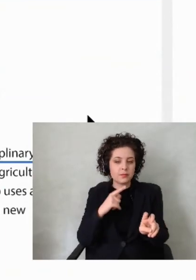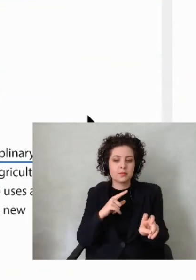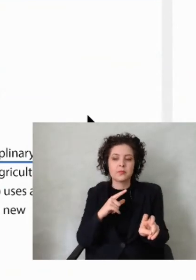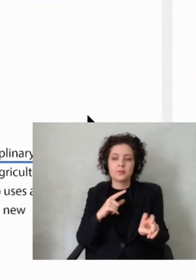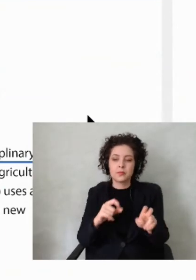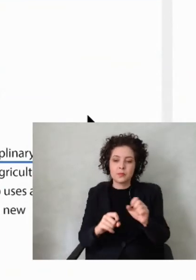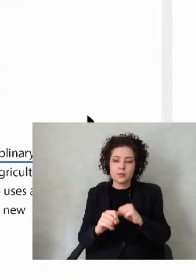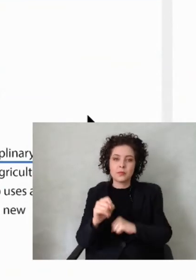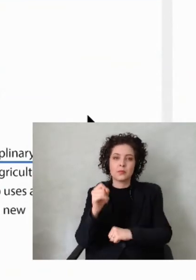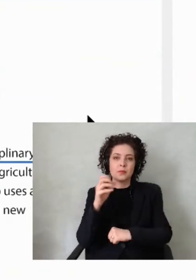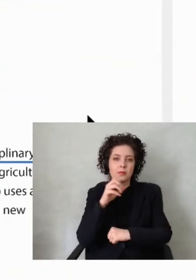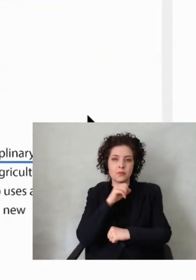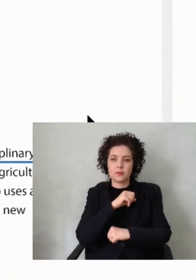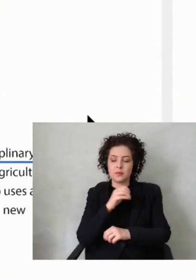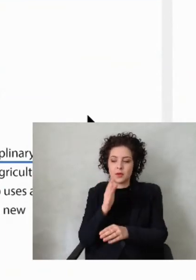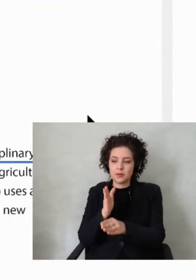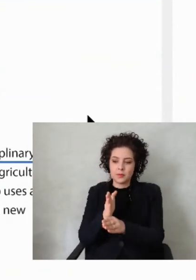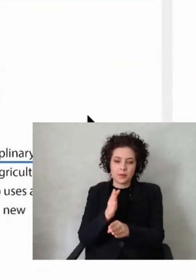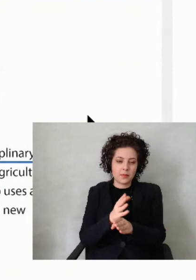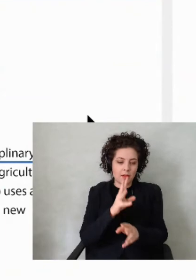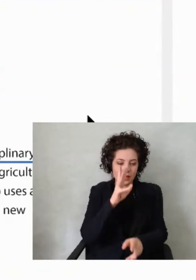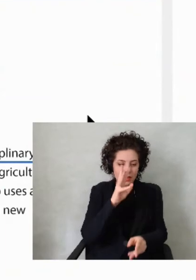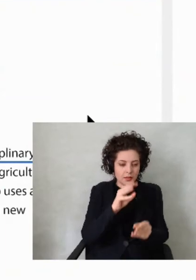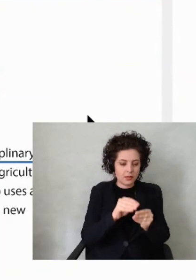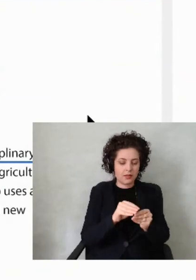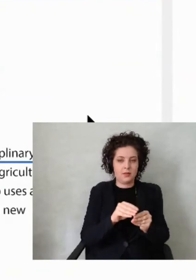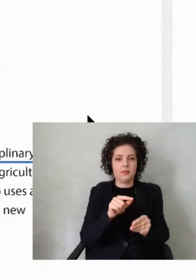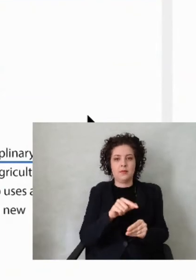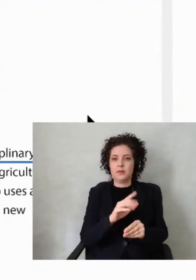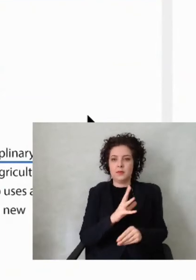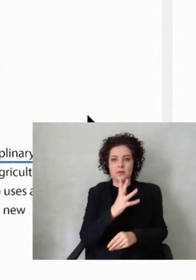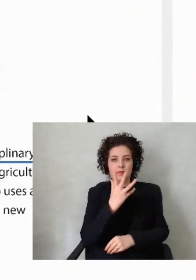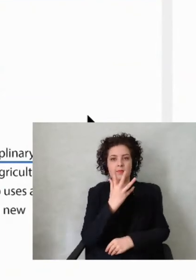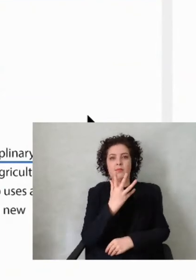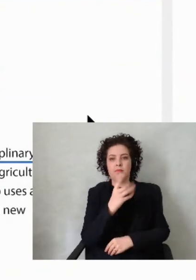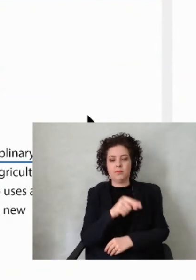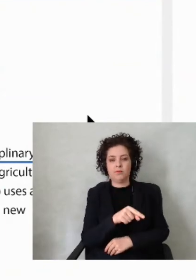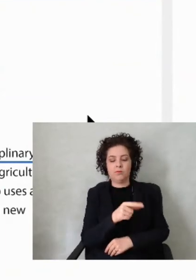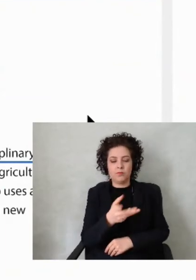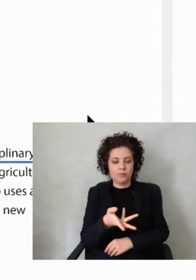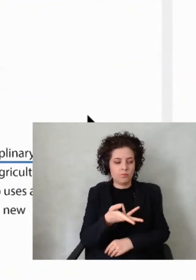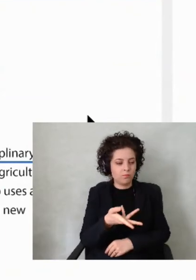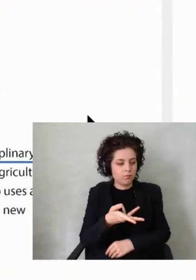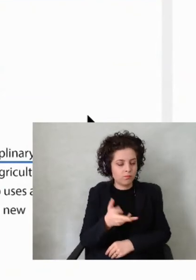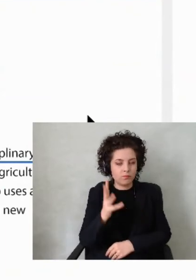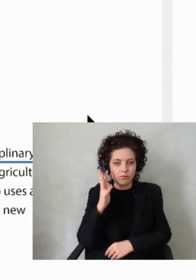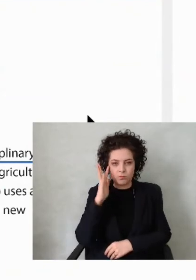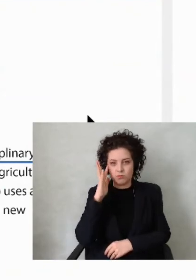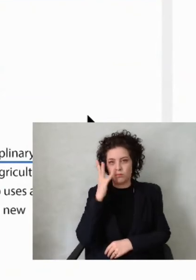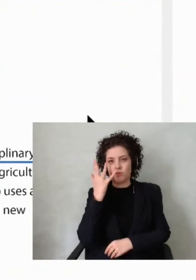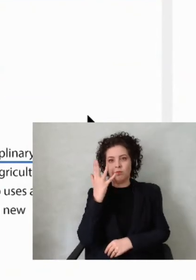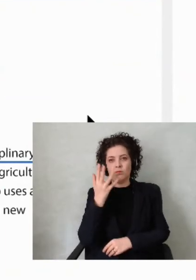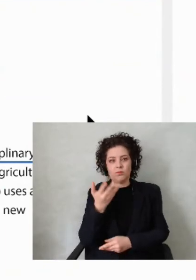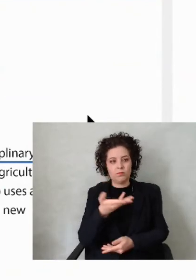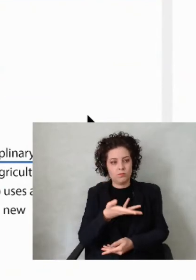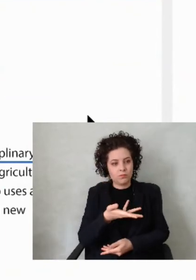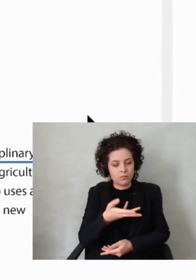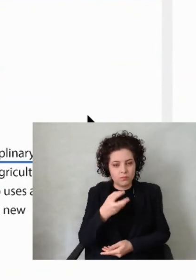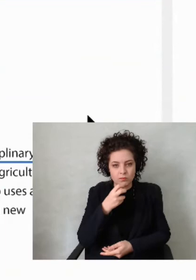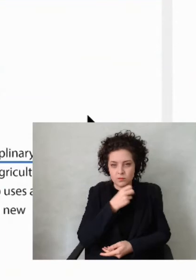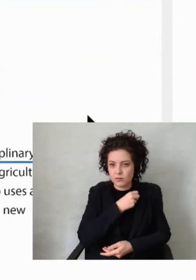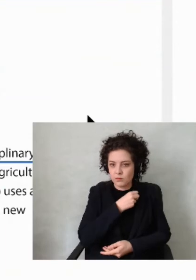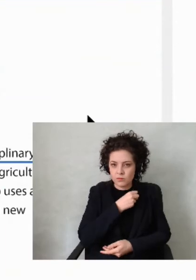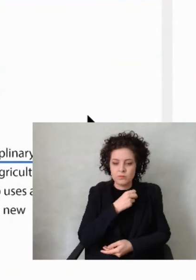na compreensão da magnitude desse fenômeno e ter velocidade de resposta que